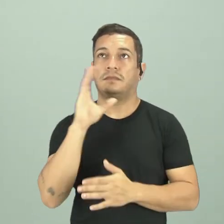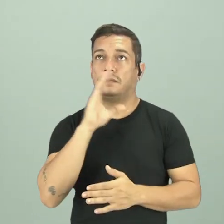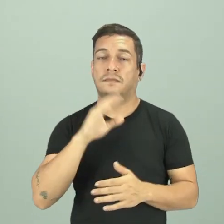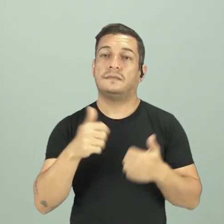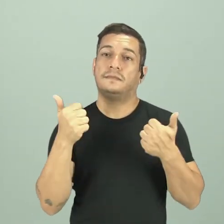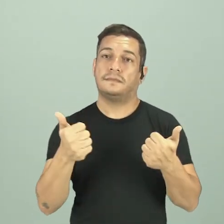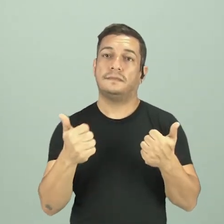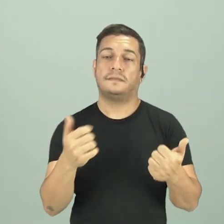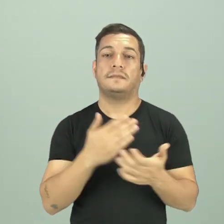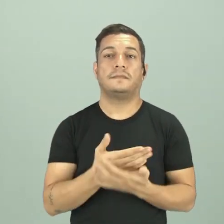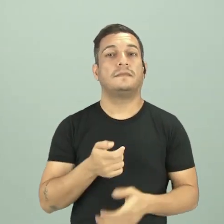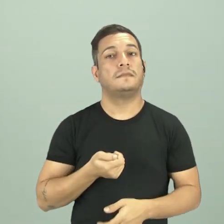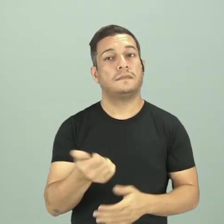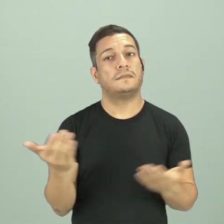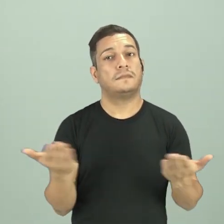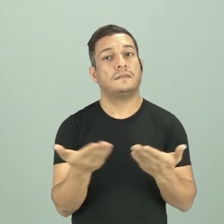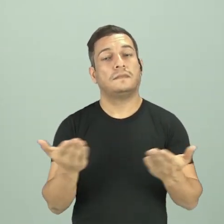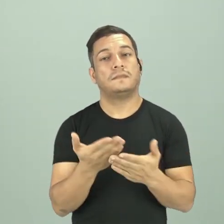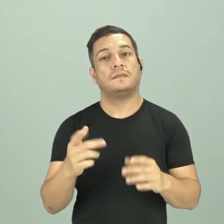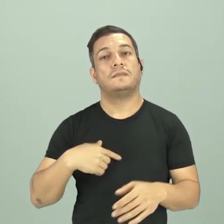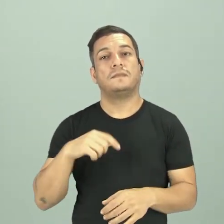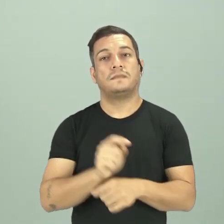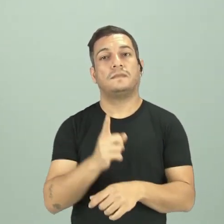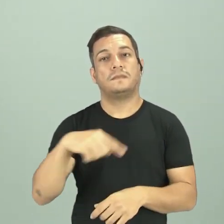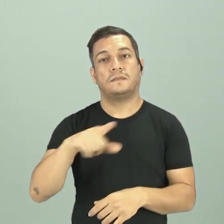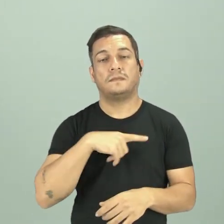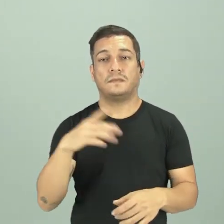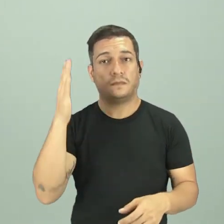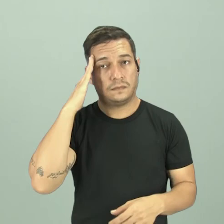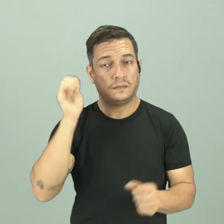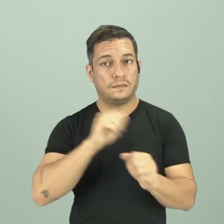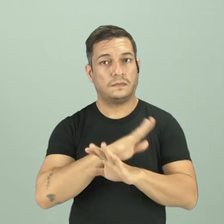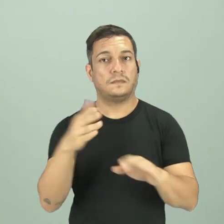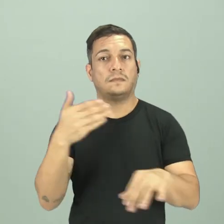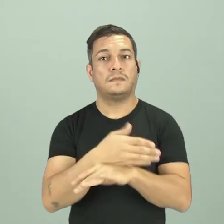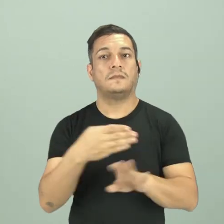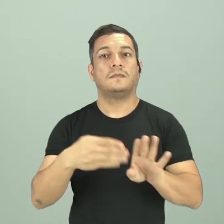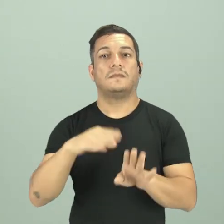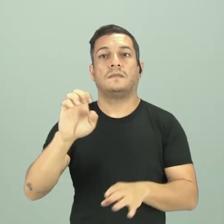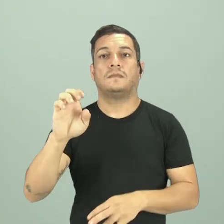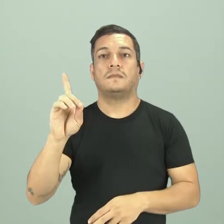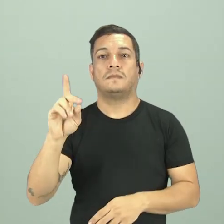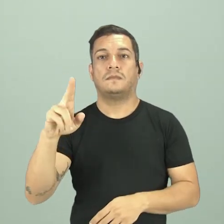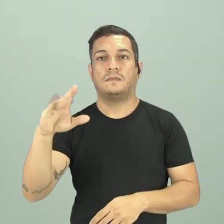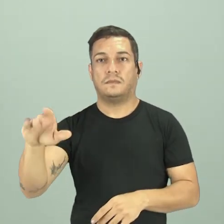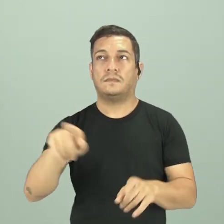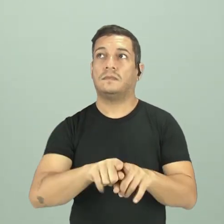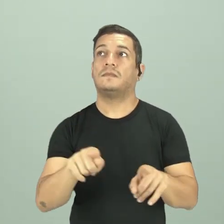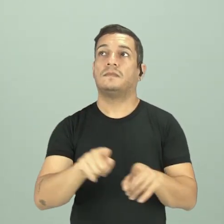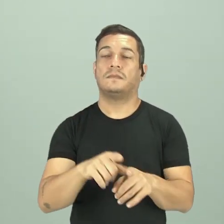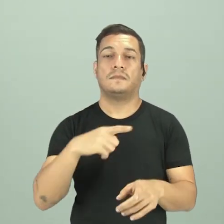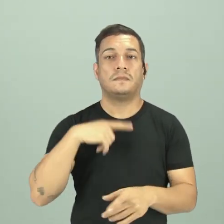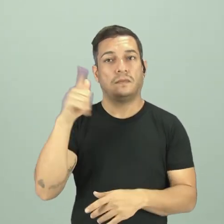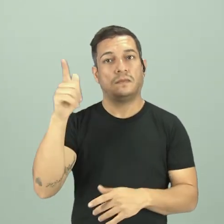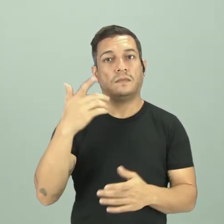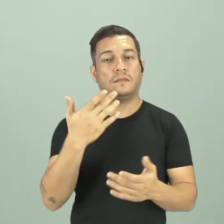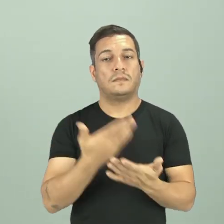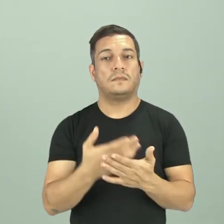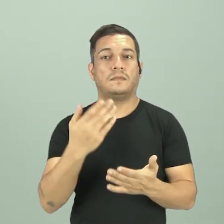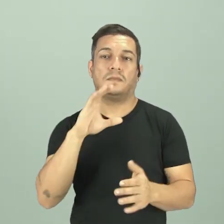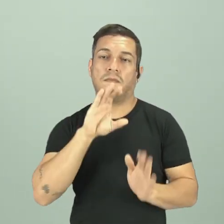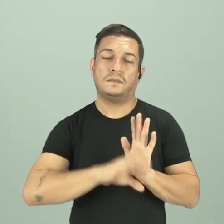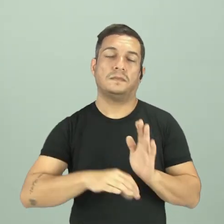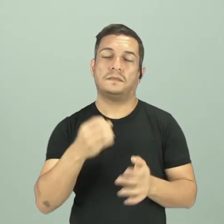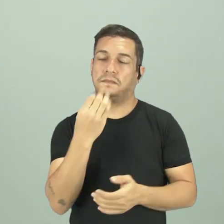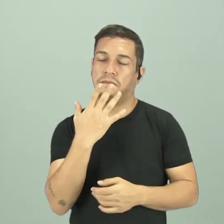Então, gente, essas são as dicas de hoje. Eu espero que vocês tenham compreendido. Acessem a nossa plataforma, revejam essa e outra aula, tem muito conteúdo